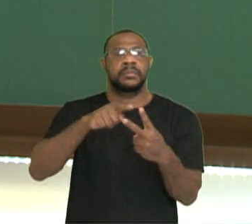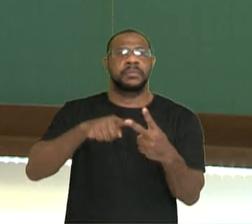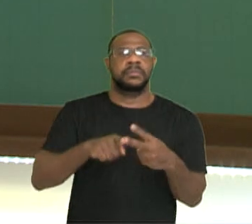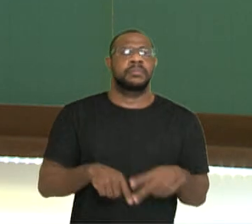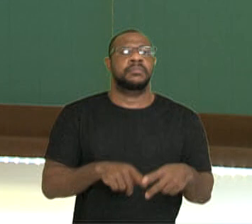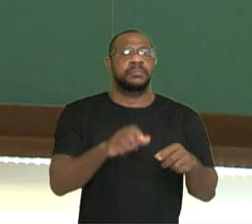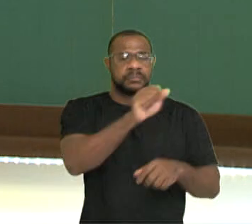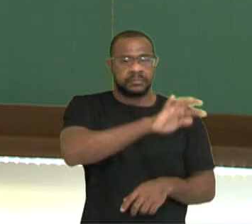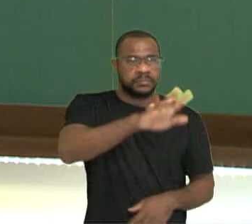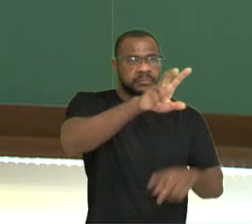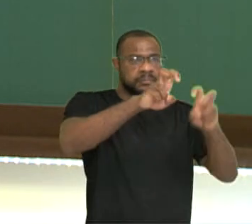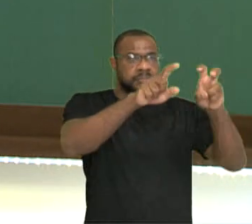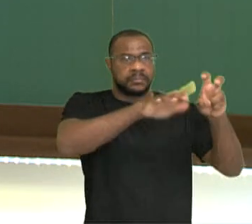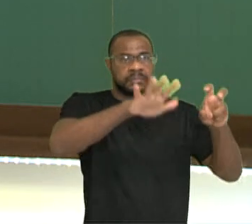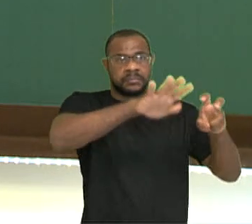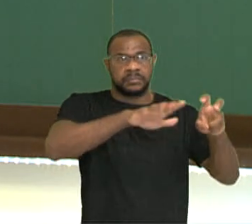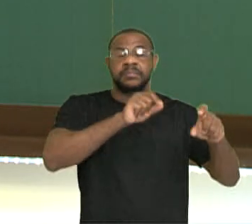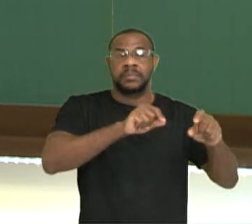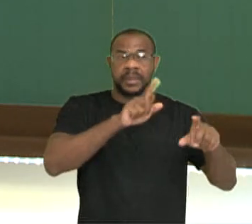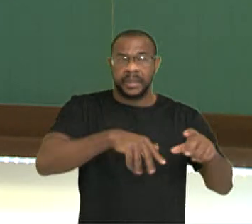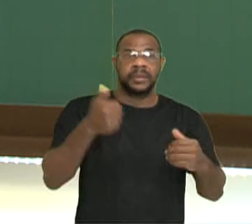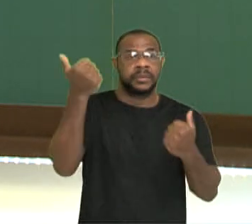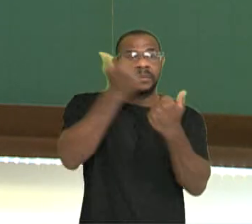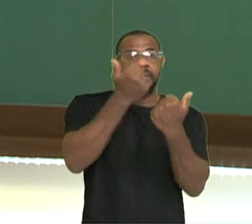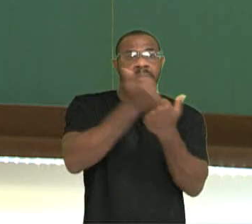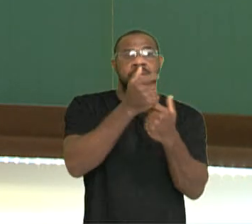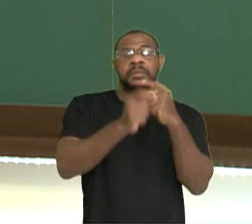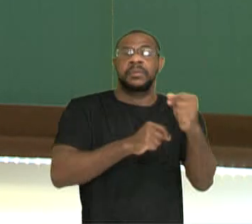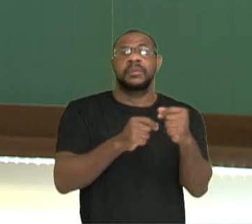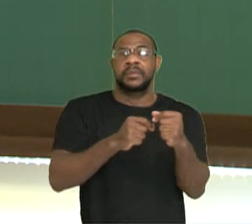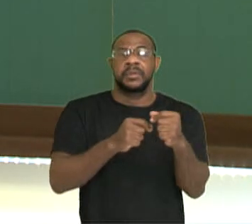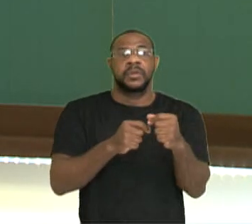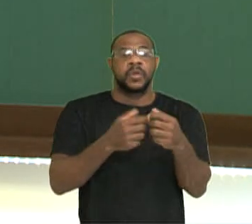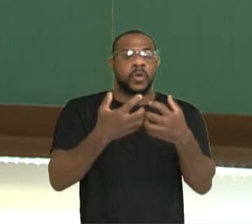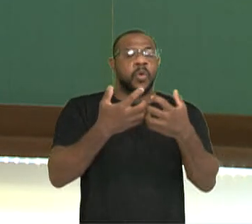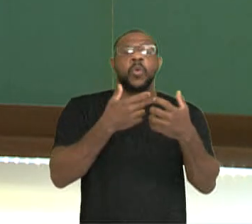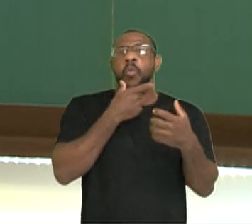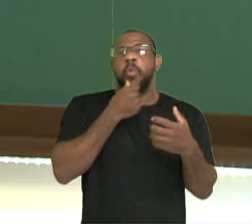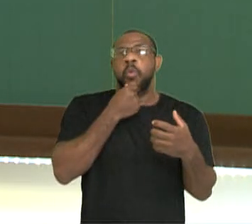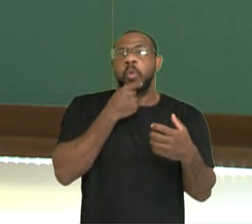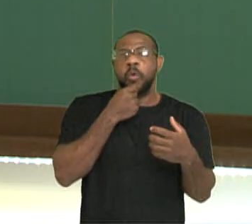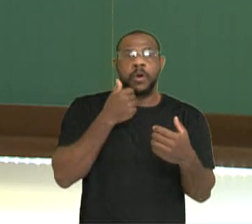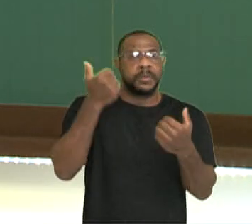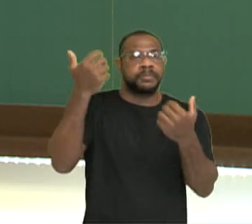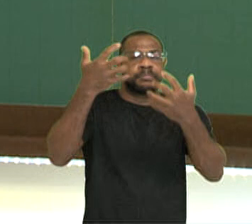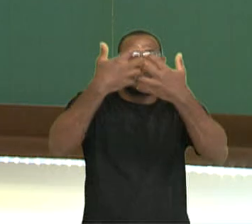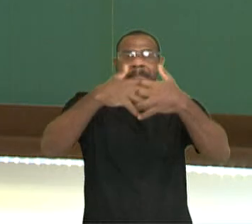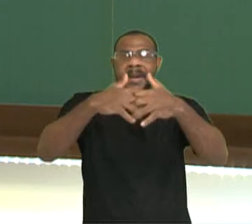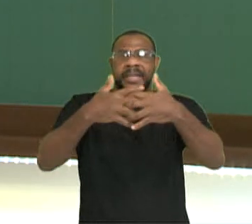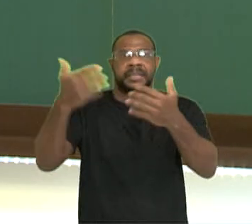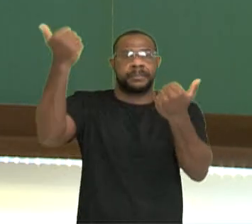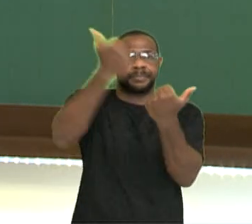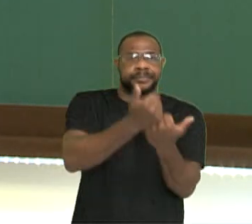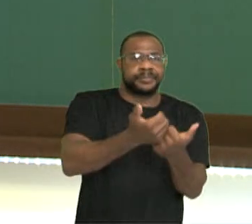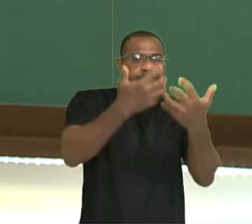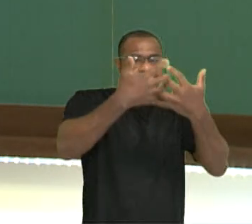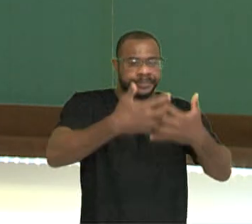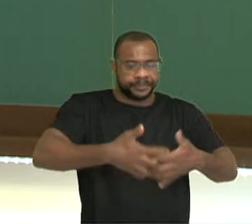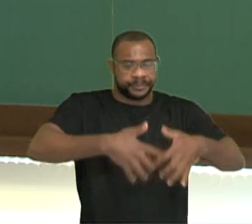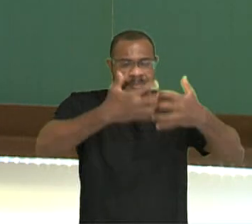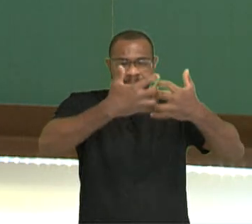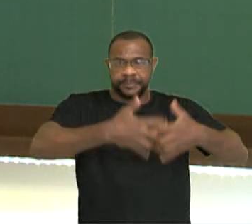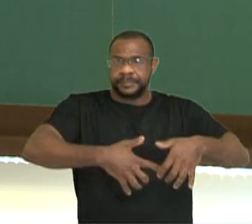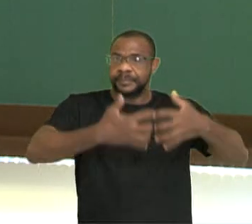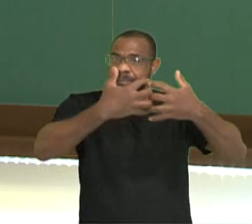falo estrutural, é a substituição do homem pela máquina. Então, o emprego de tecnologia, por exemplo, fez com que